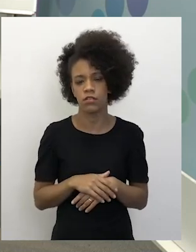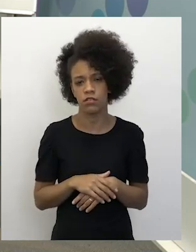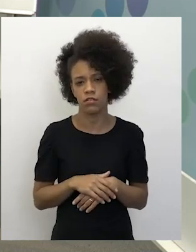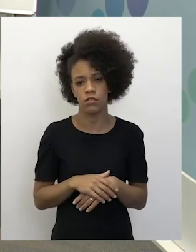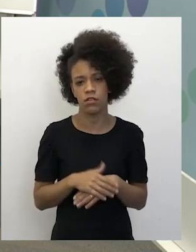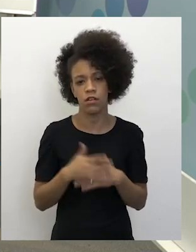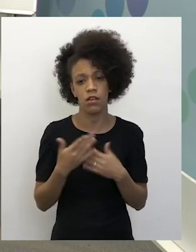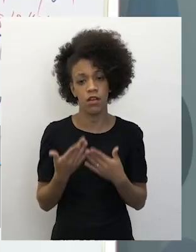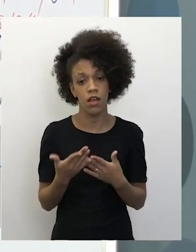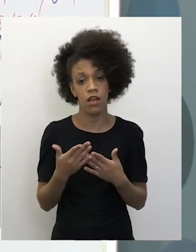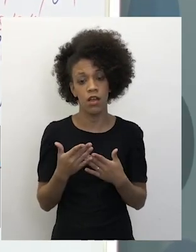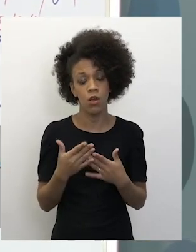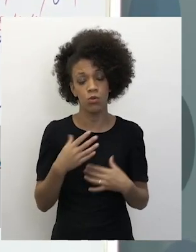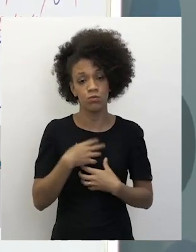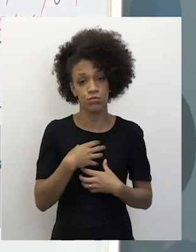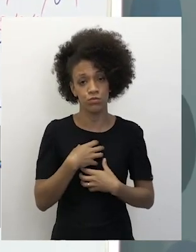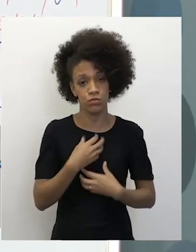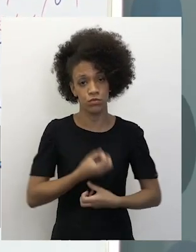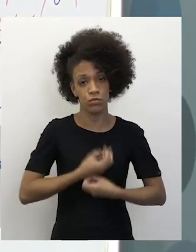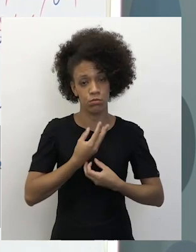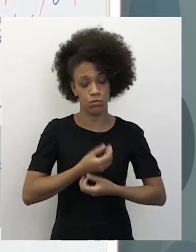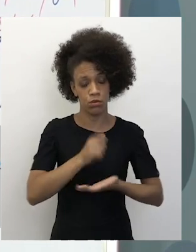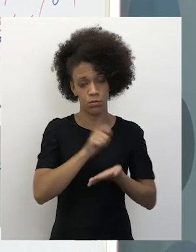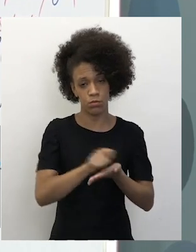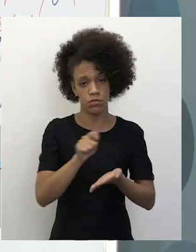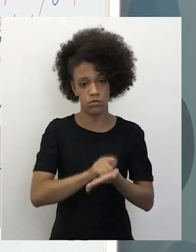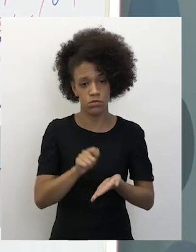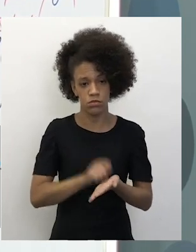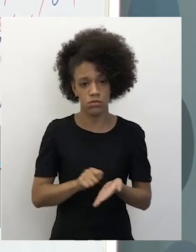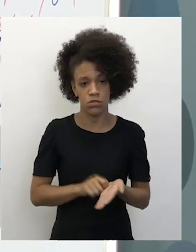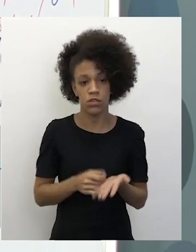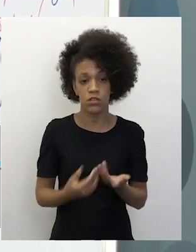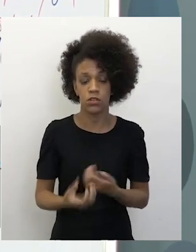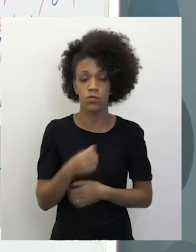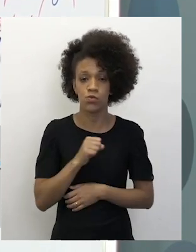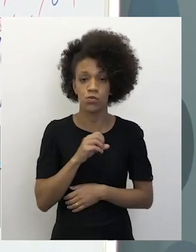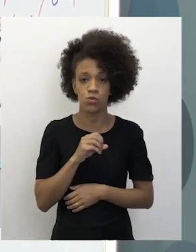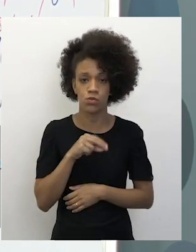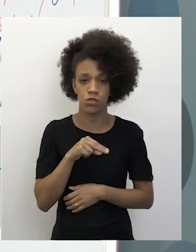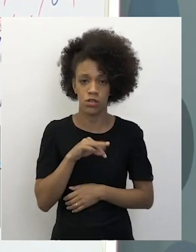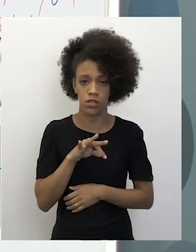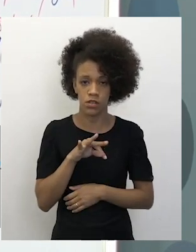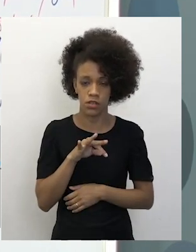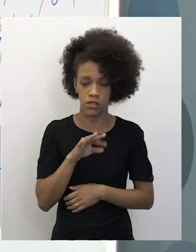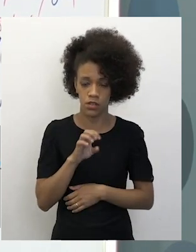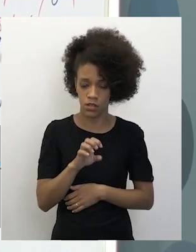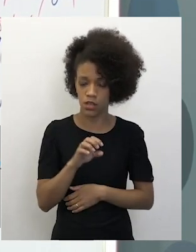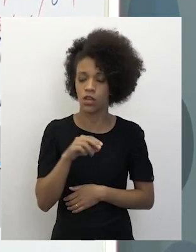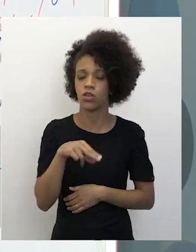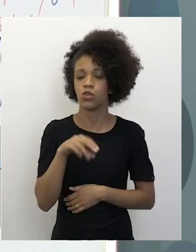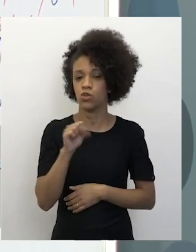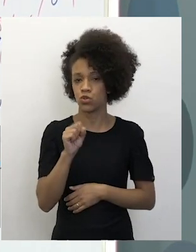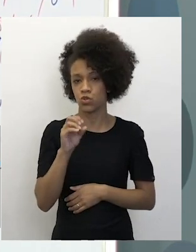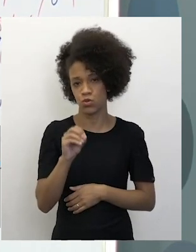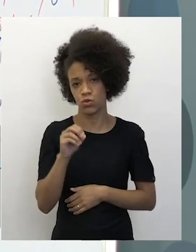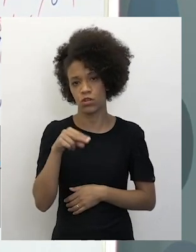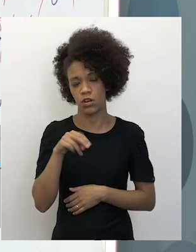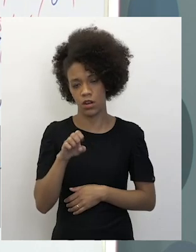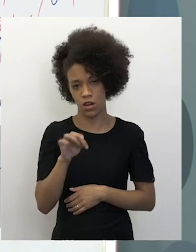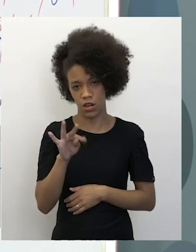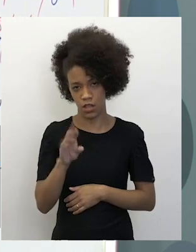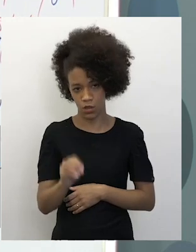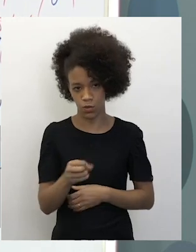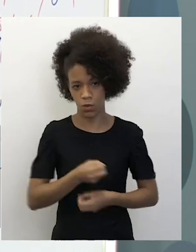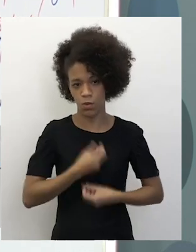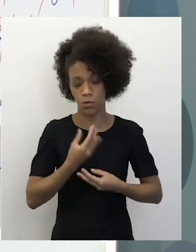a forma que o poema está colocado então um soneto e esse poema é um soneto ele é uma composição poética